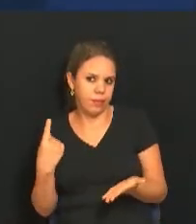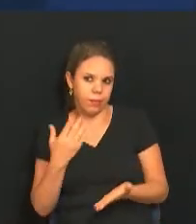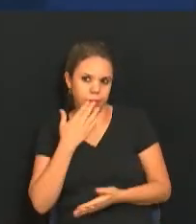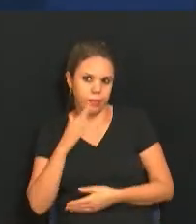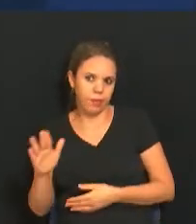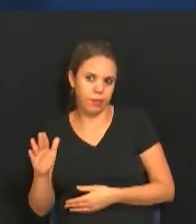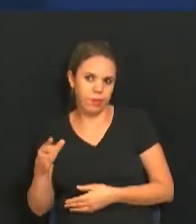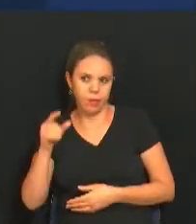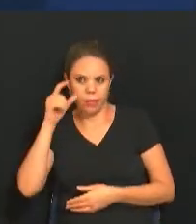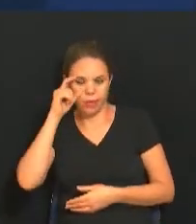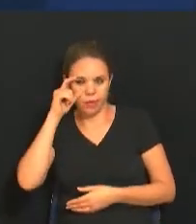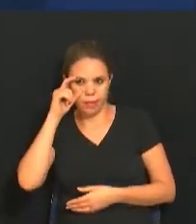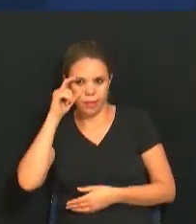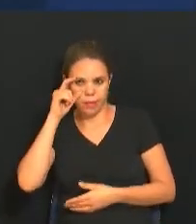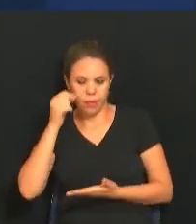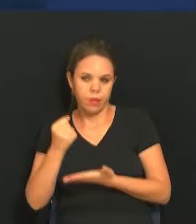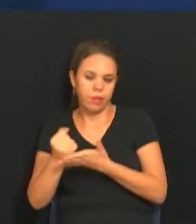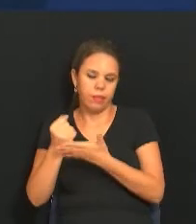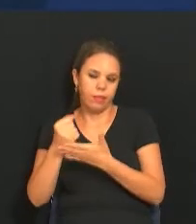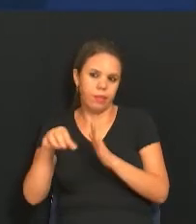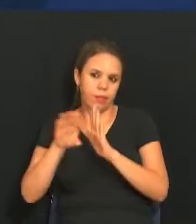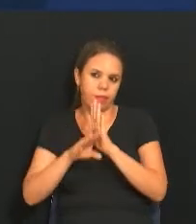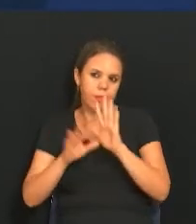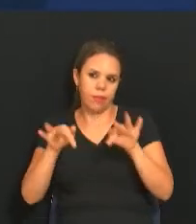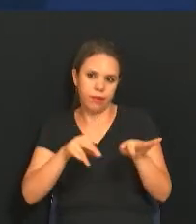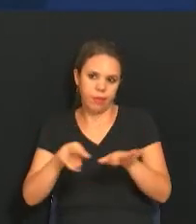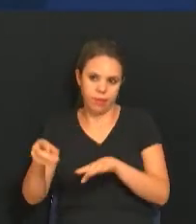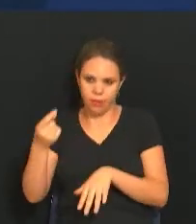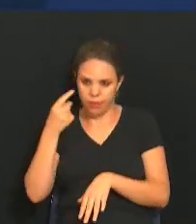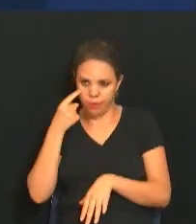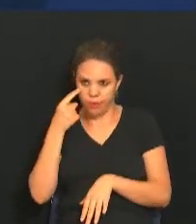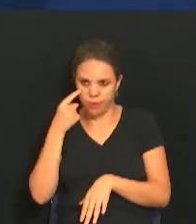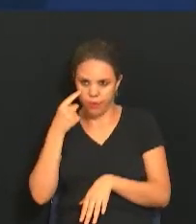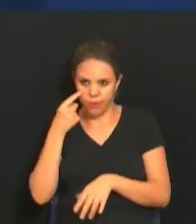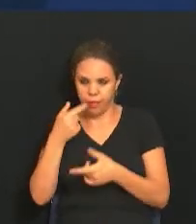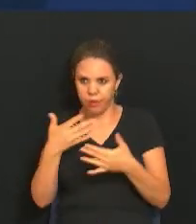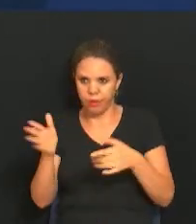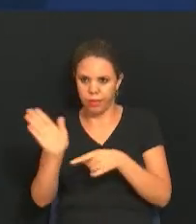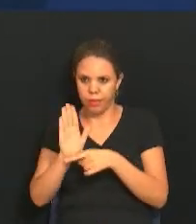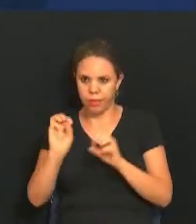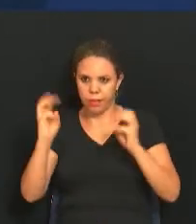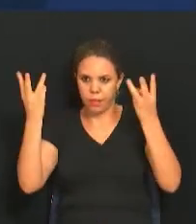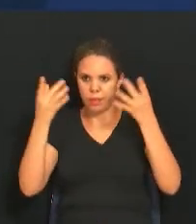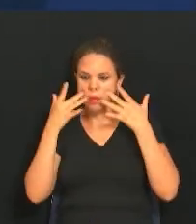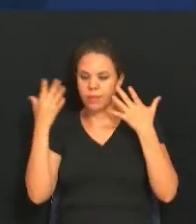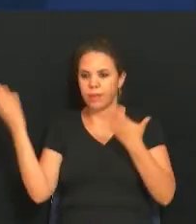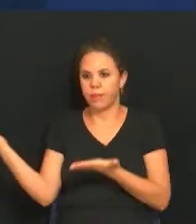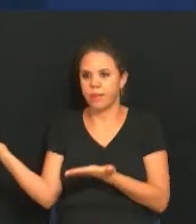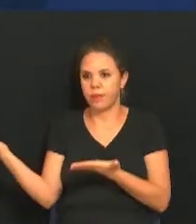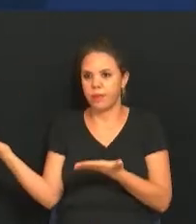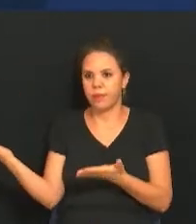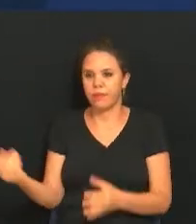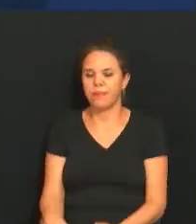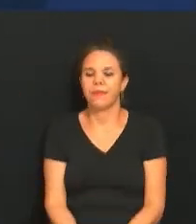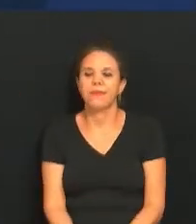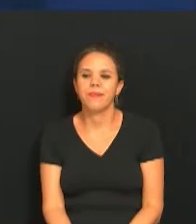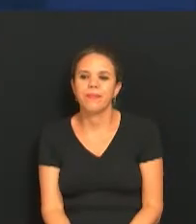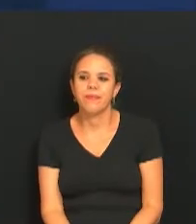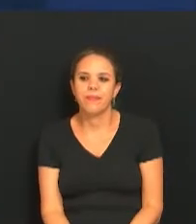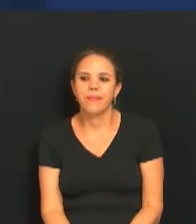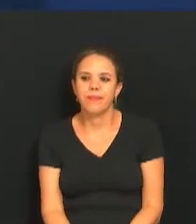Michel Amorim vai ajudar com a programação do final de semana. Tem estreia de filme, show, teatro, enfim, tem muita coisa. Confere aí.